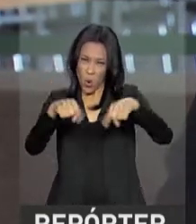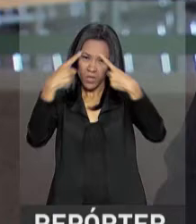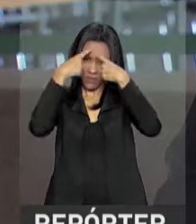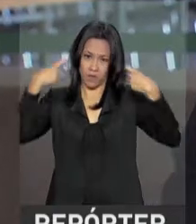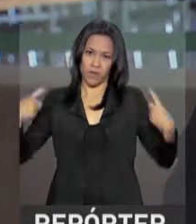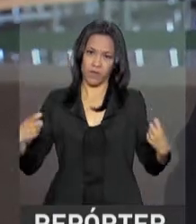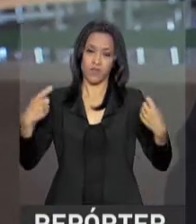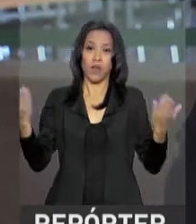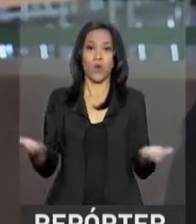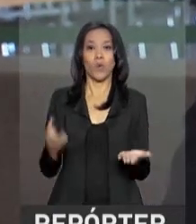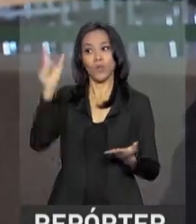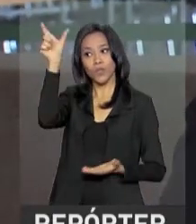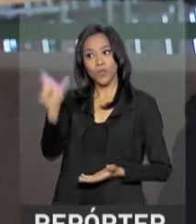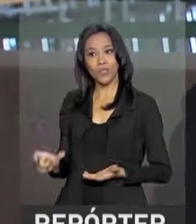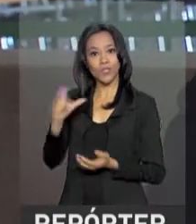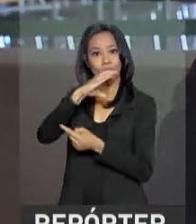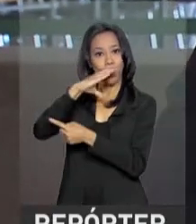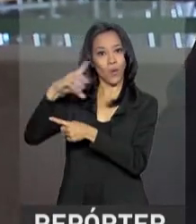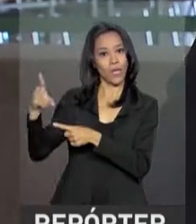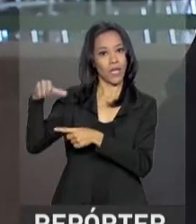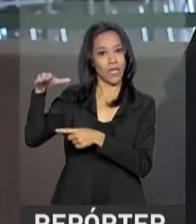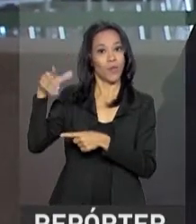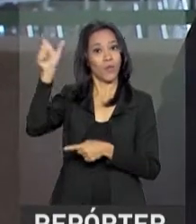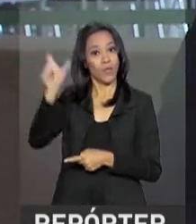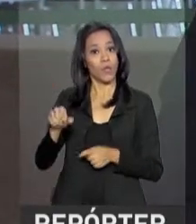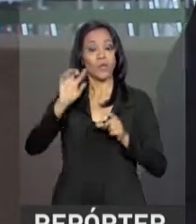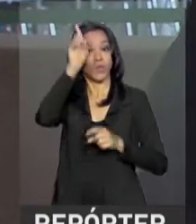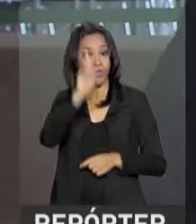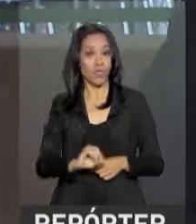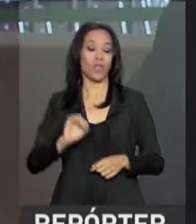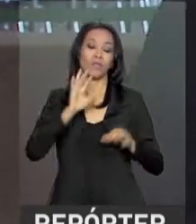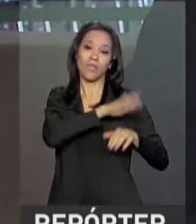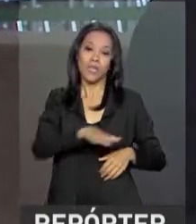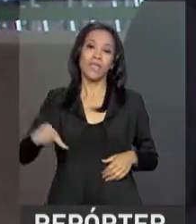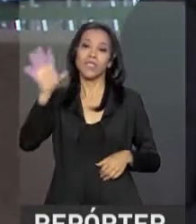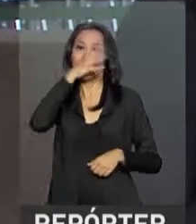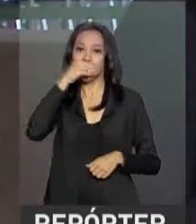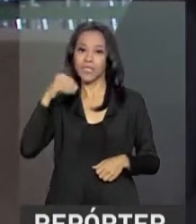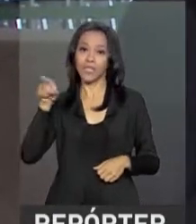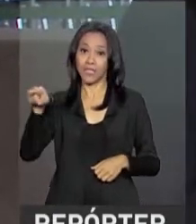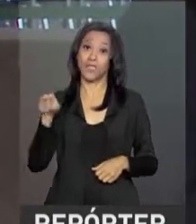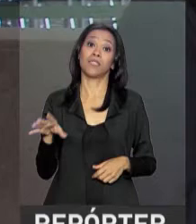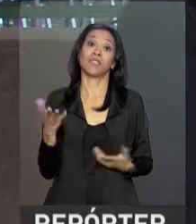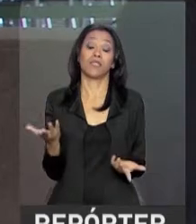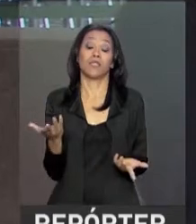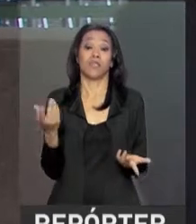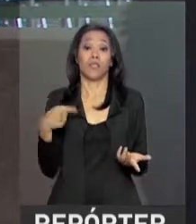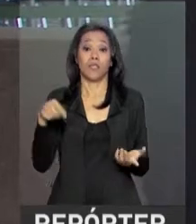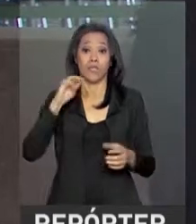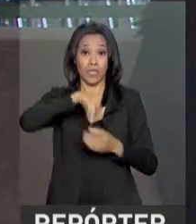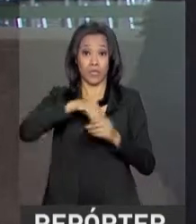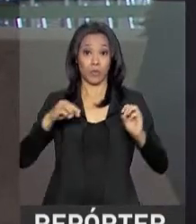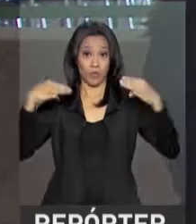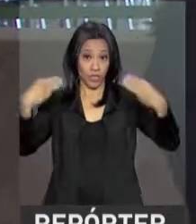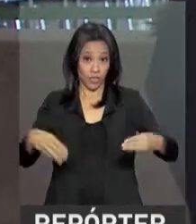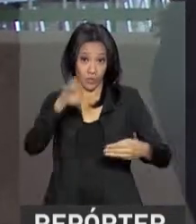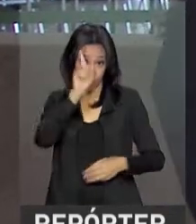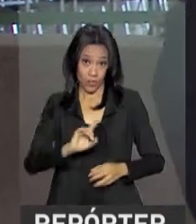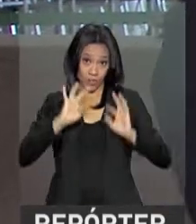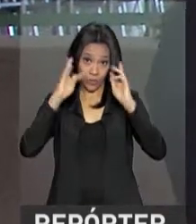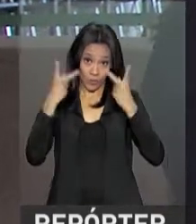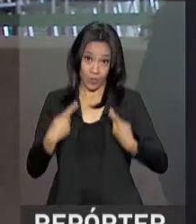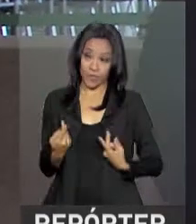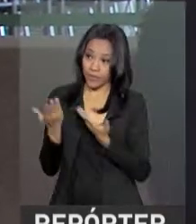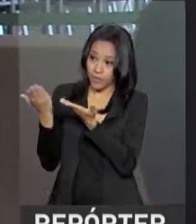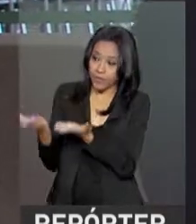com a coordenadora de promoção dos direitos da criança e do adolescente do Ministério dos Direitos Humanos, Inajara Oliveira. Bom dia, Inajara. Eu queria saber